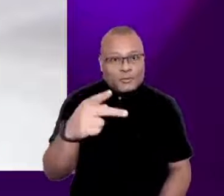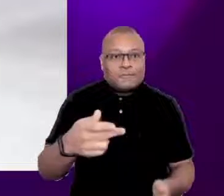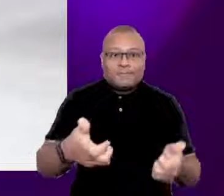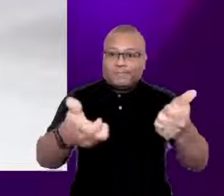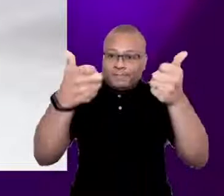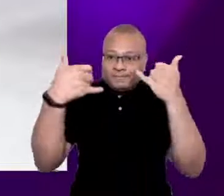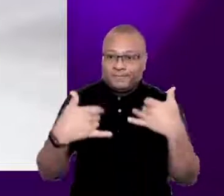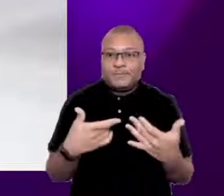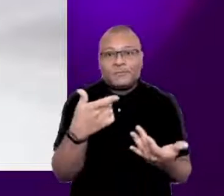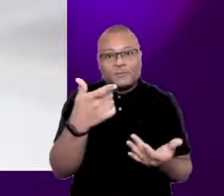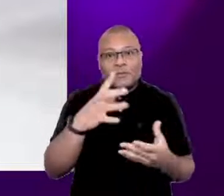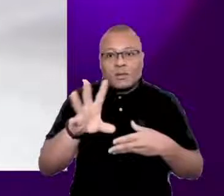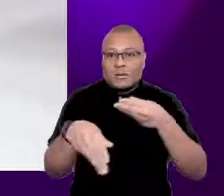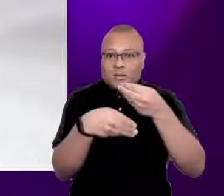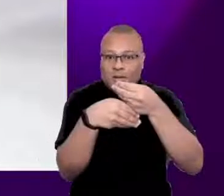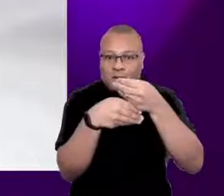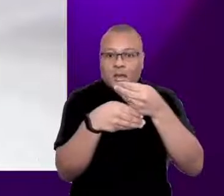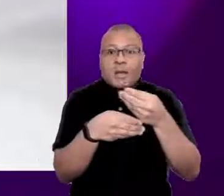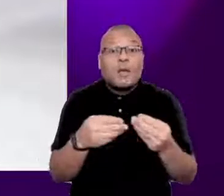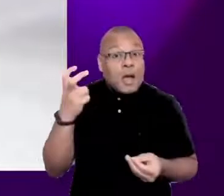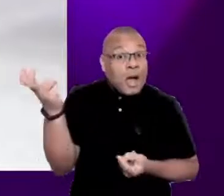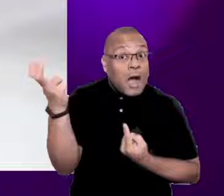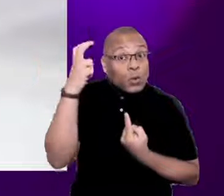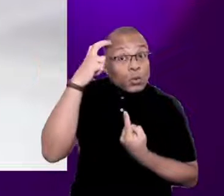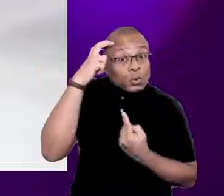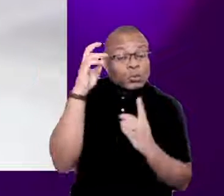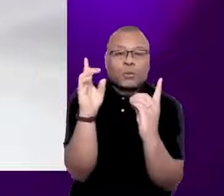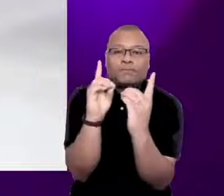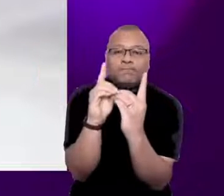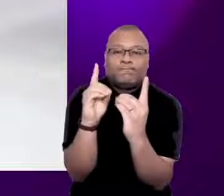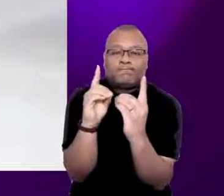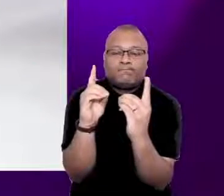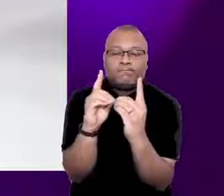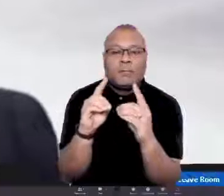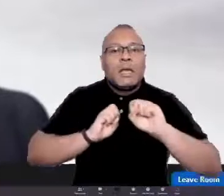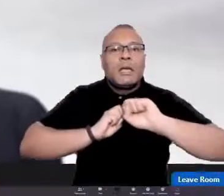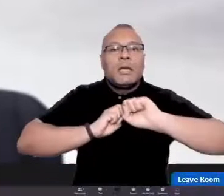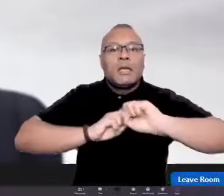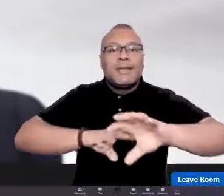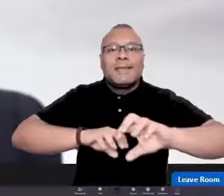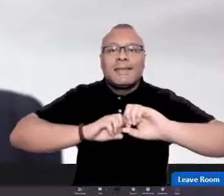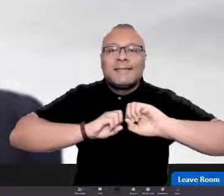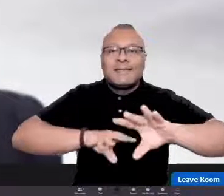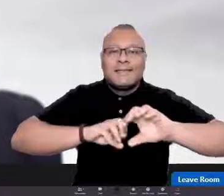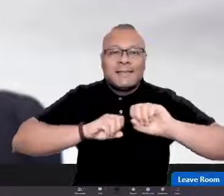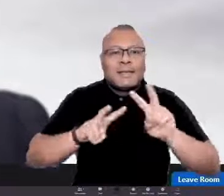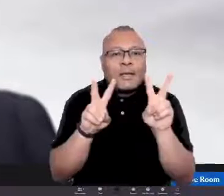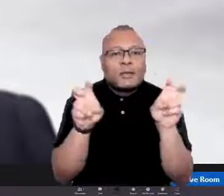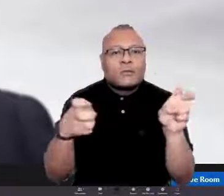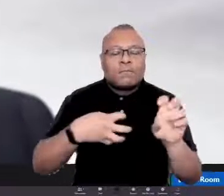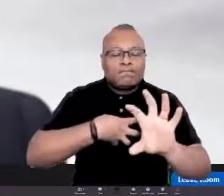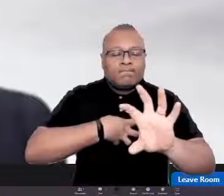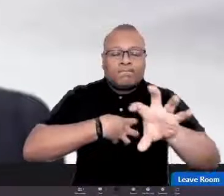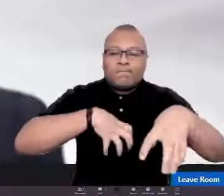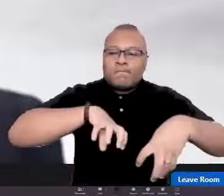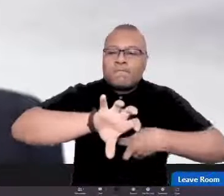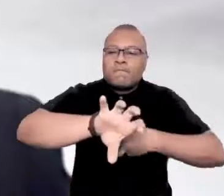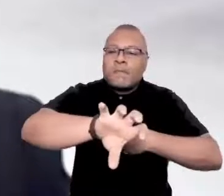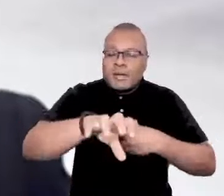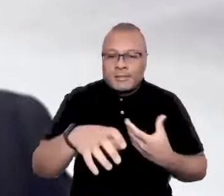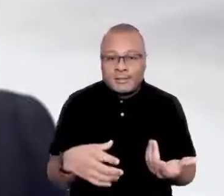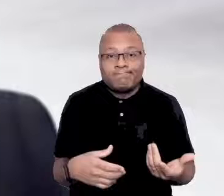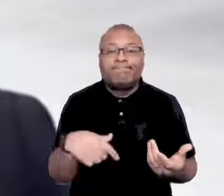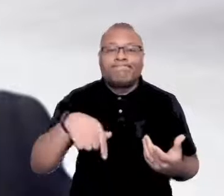do atendimento, né? E nos ensina muito essa questão da empatia, né? A gente